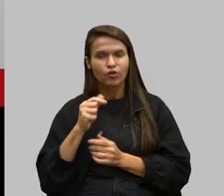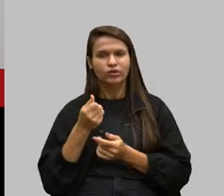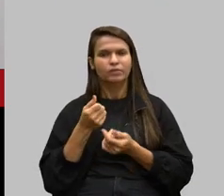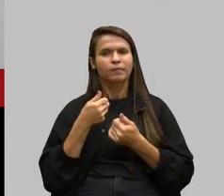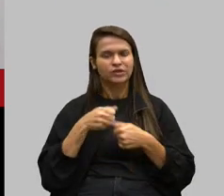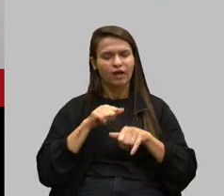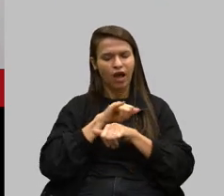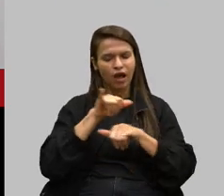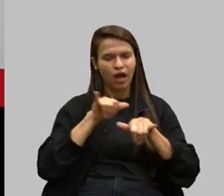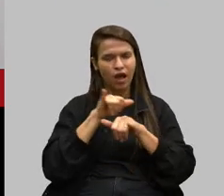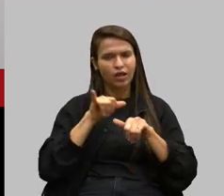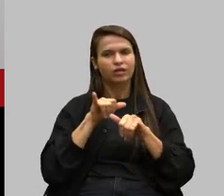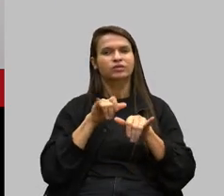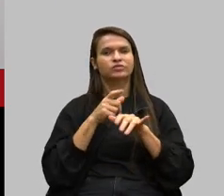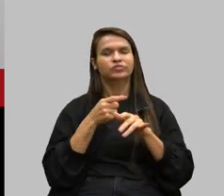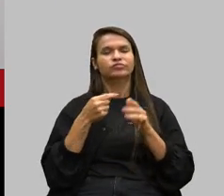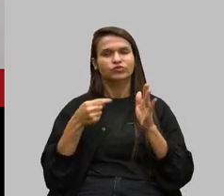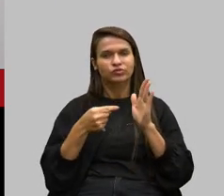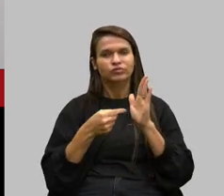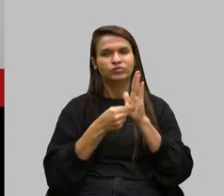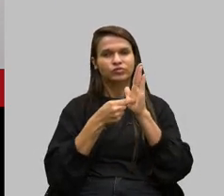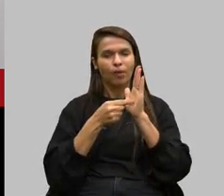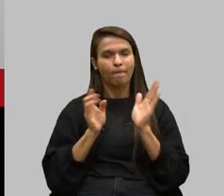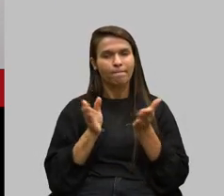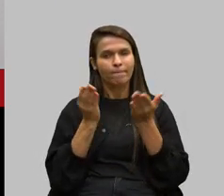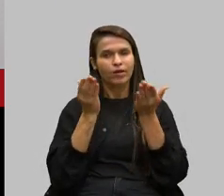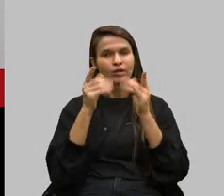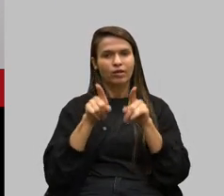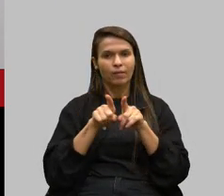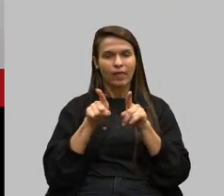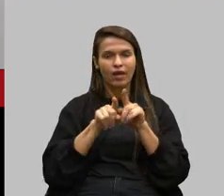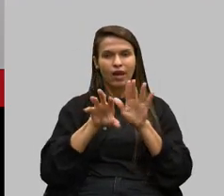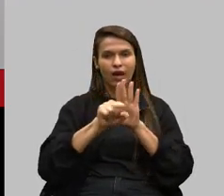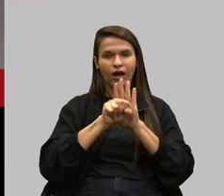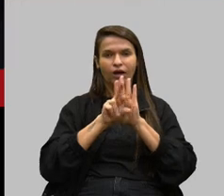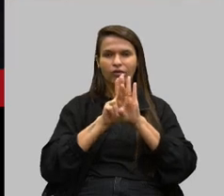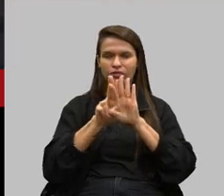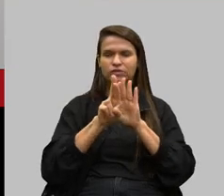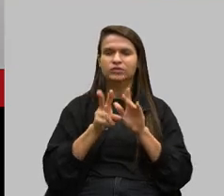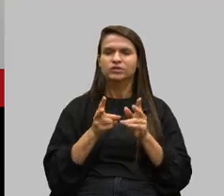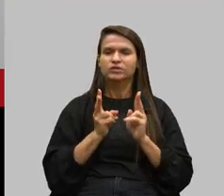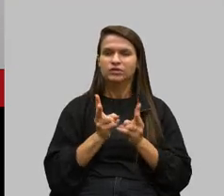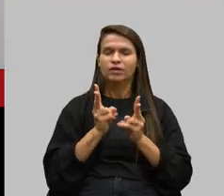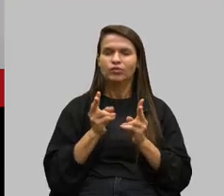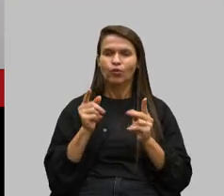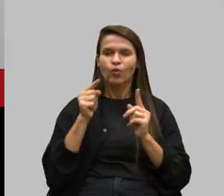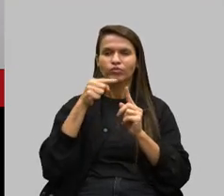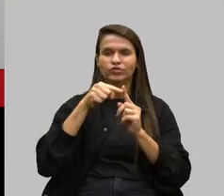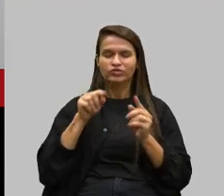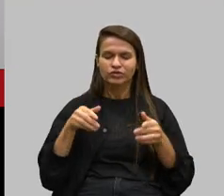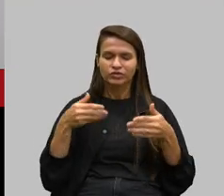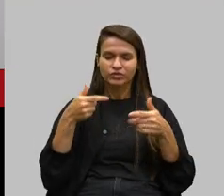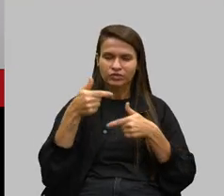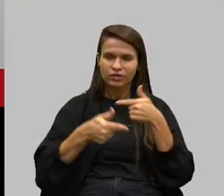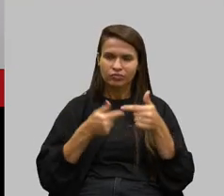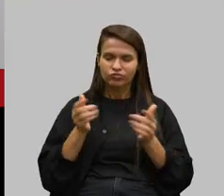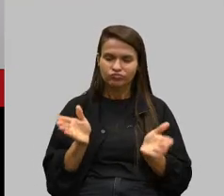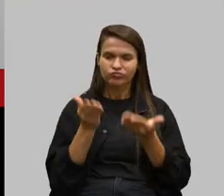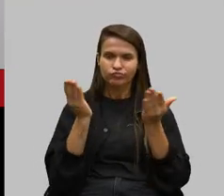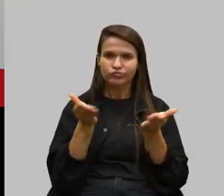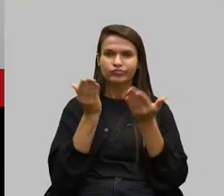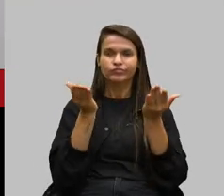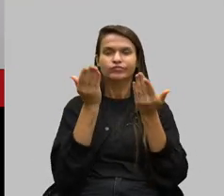a manifestação né nossa ouvidoria também sempre trabalhando para estimular essa essa manifestação